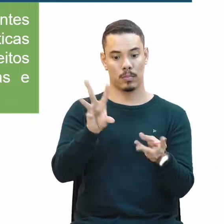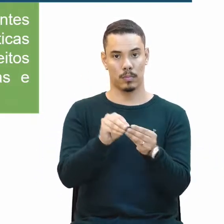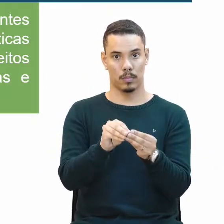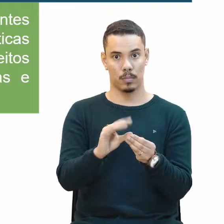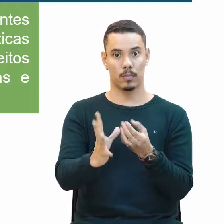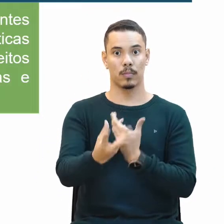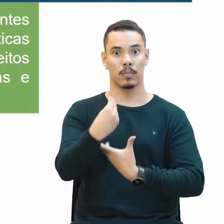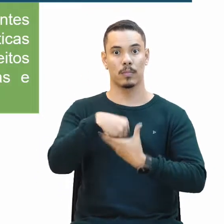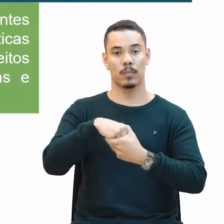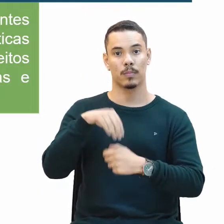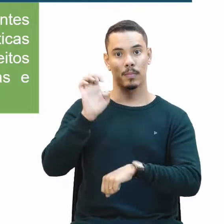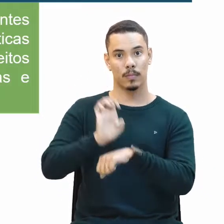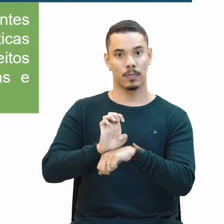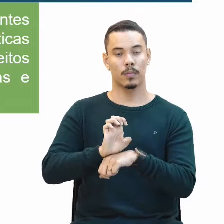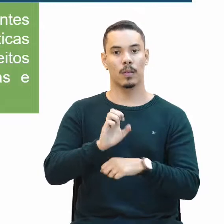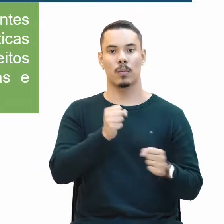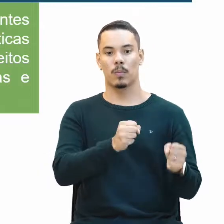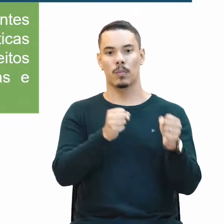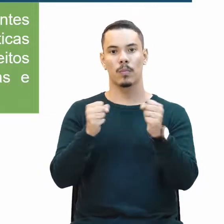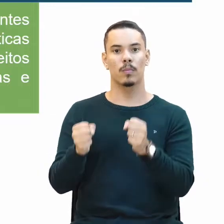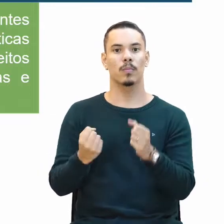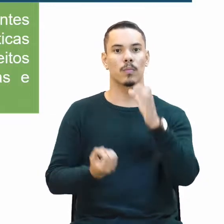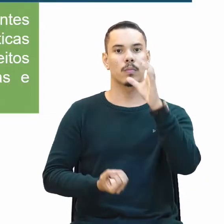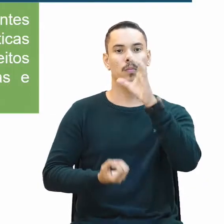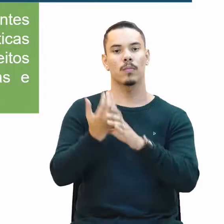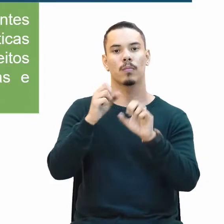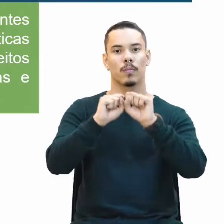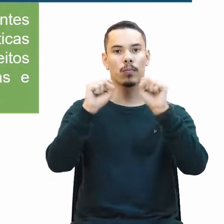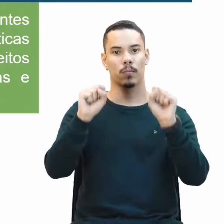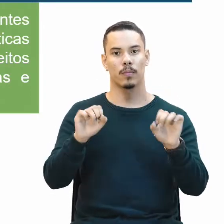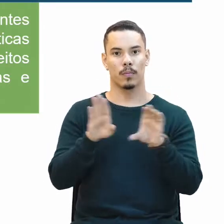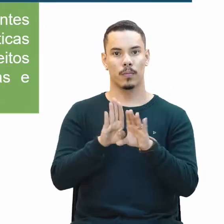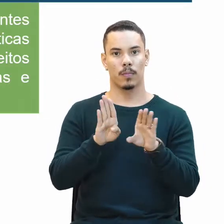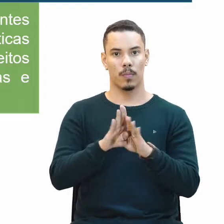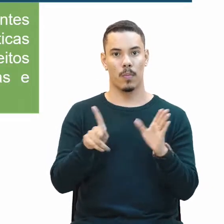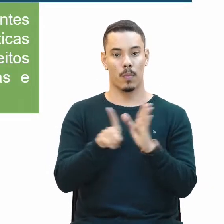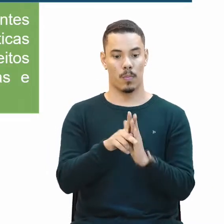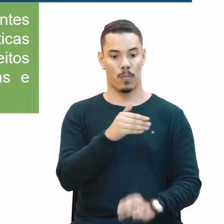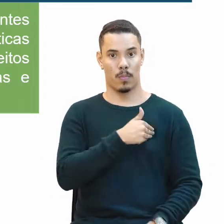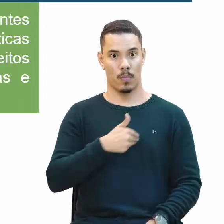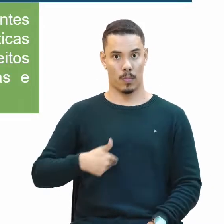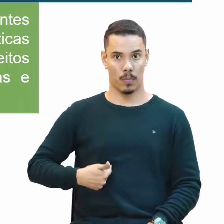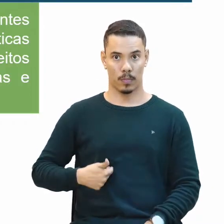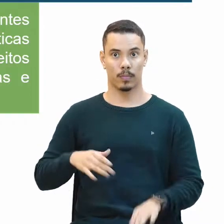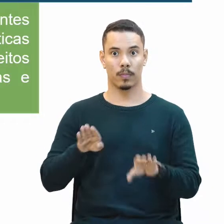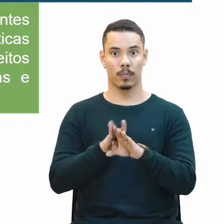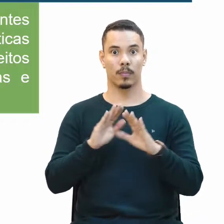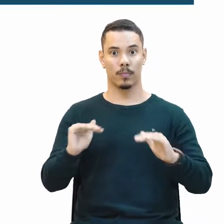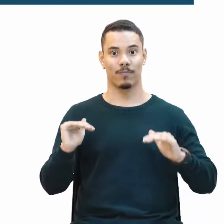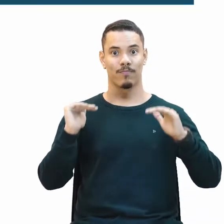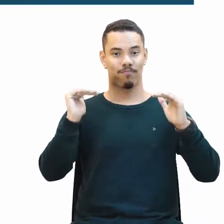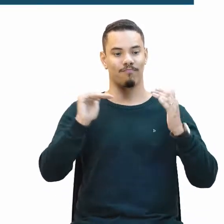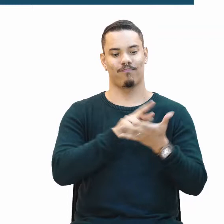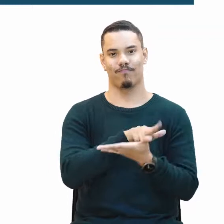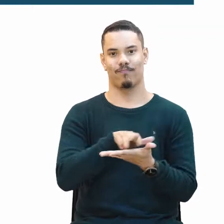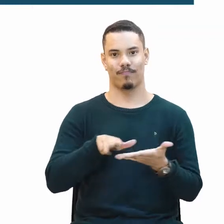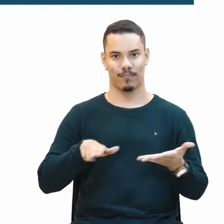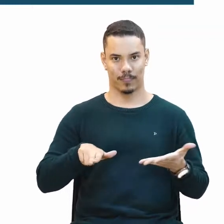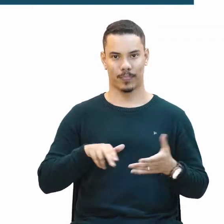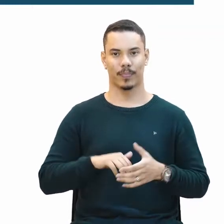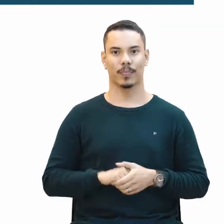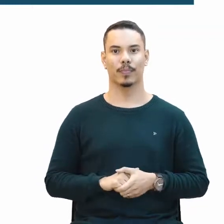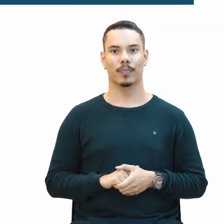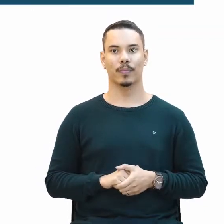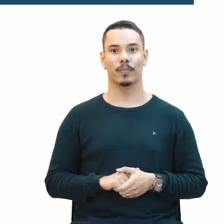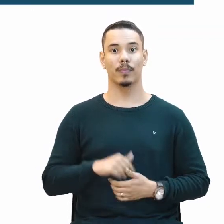do Estado, o poder, formas, sistemas e regime de governo, soberania e etc. E mais